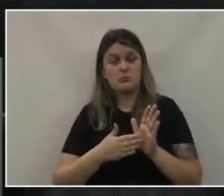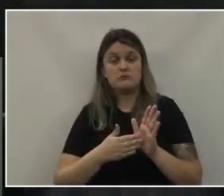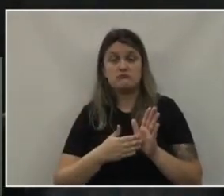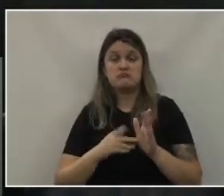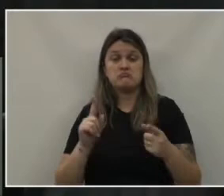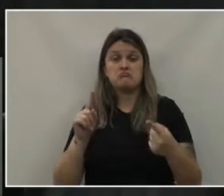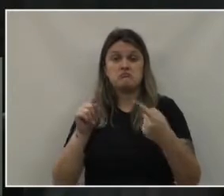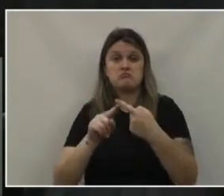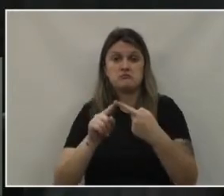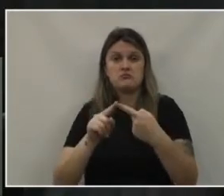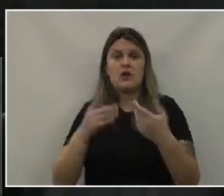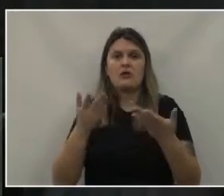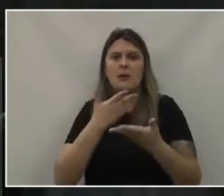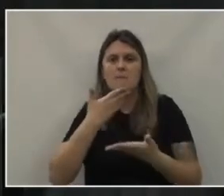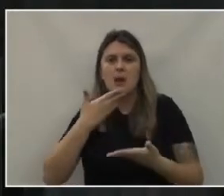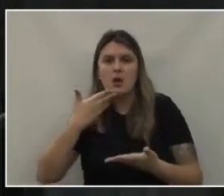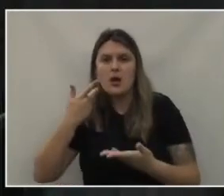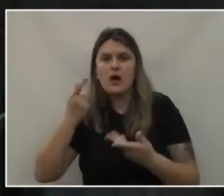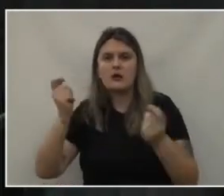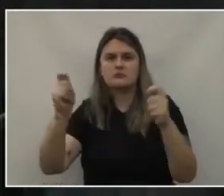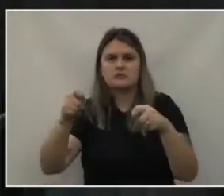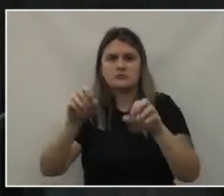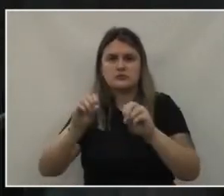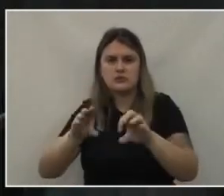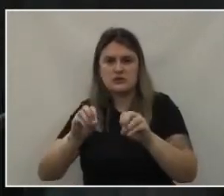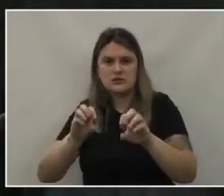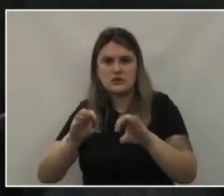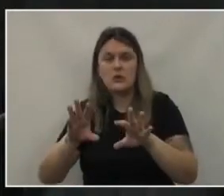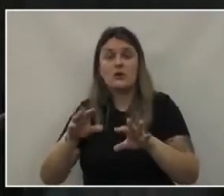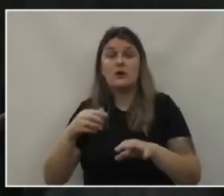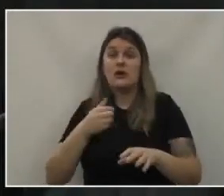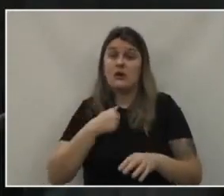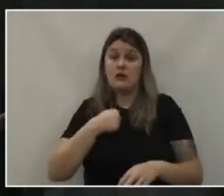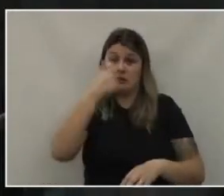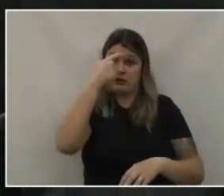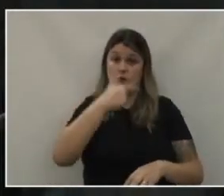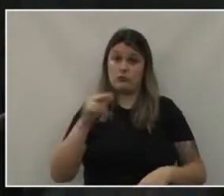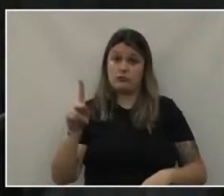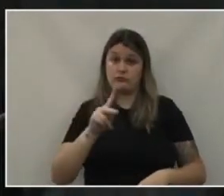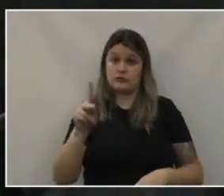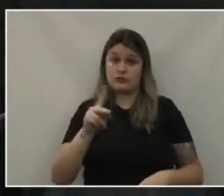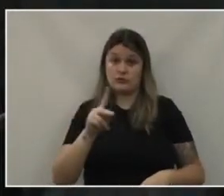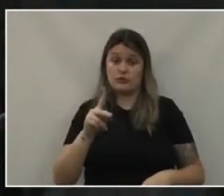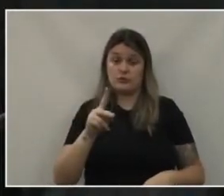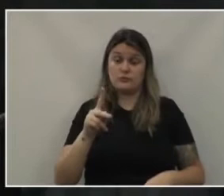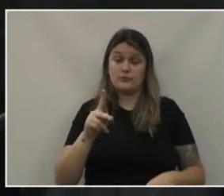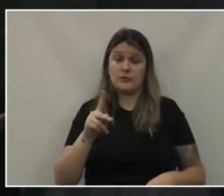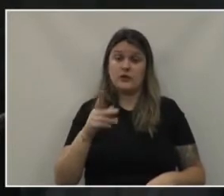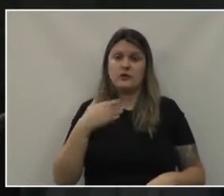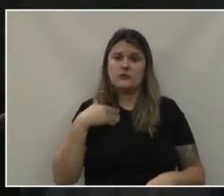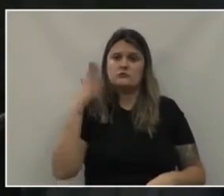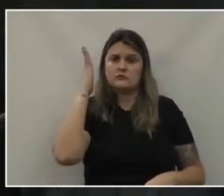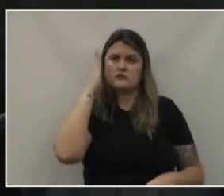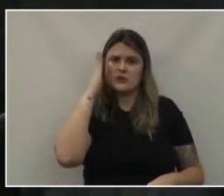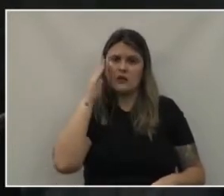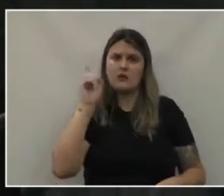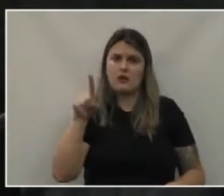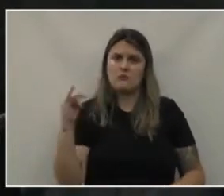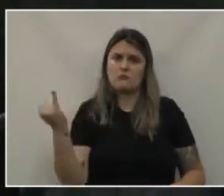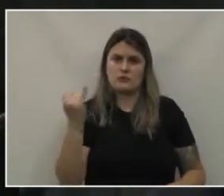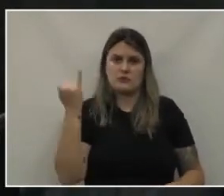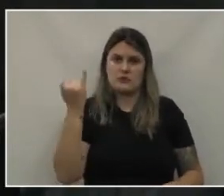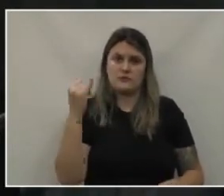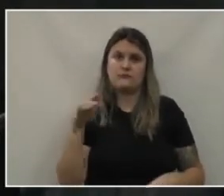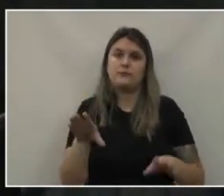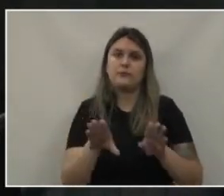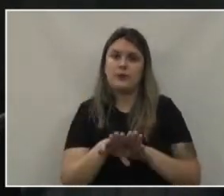a melhorar cada vez mais a qualidade da educação, e eu, como professor, como educador, sei da importância,